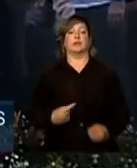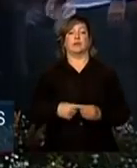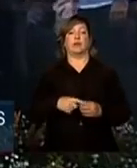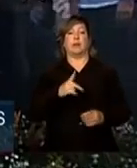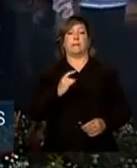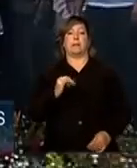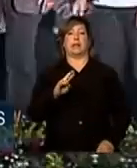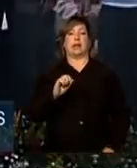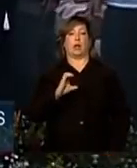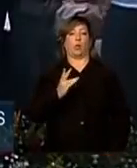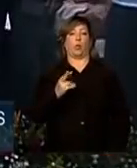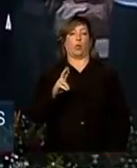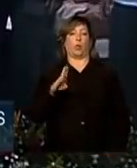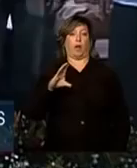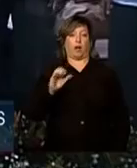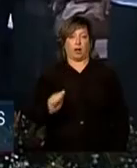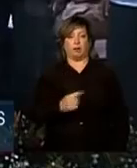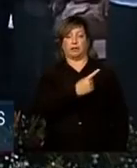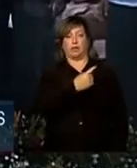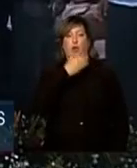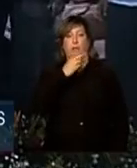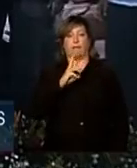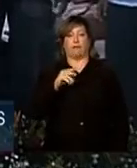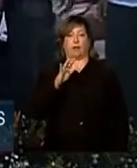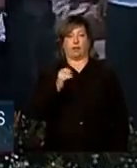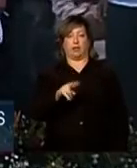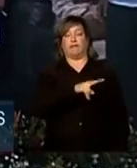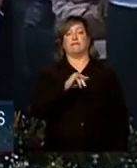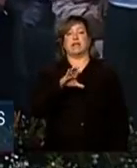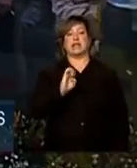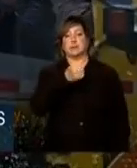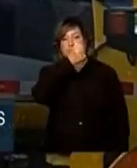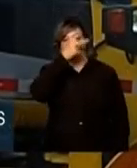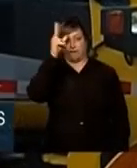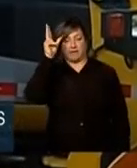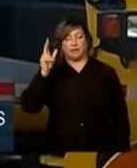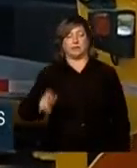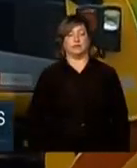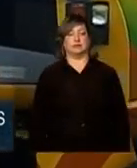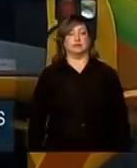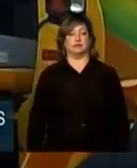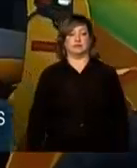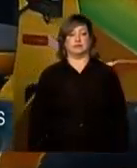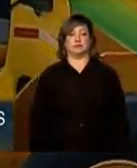Piracuruca, Walter César Brito, vice-prefeito.